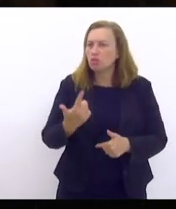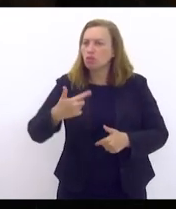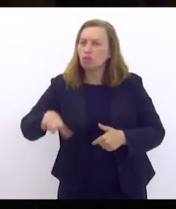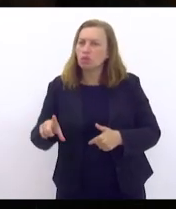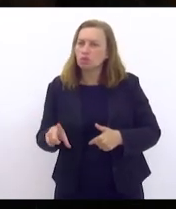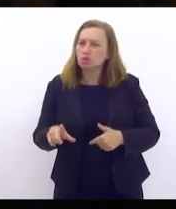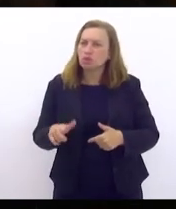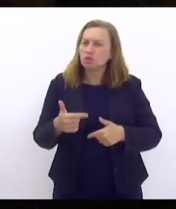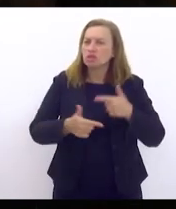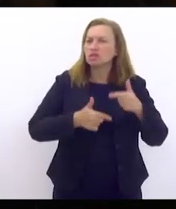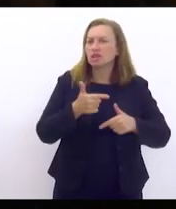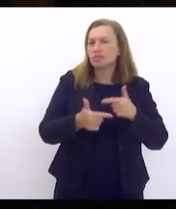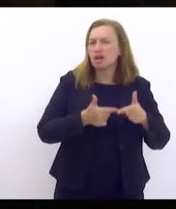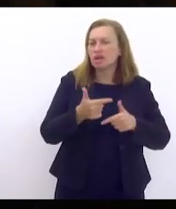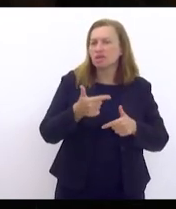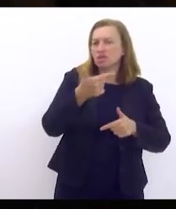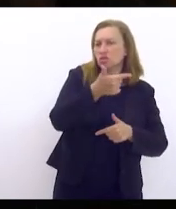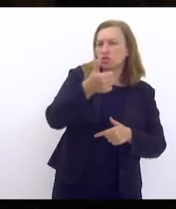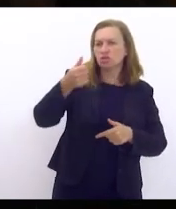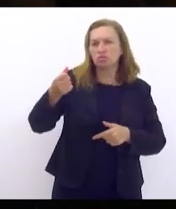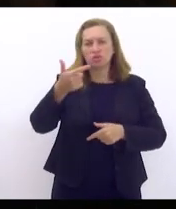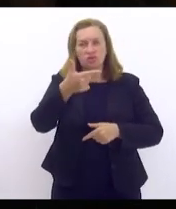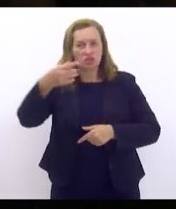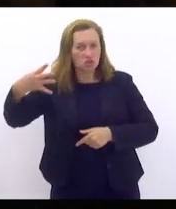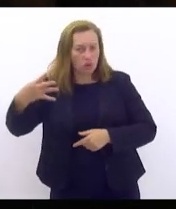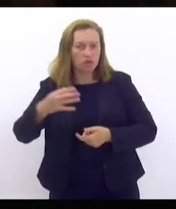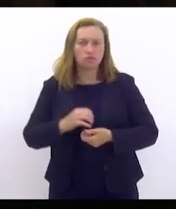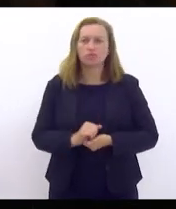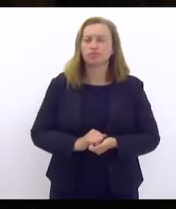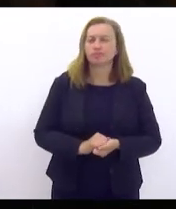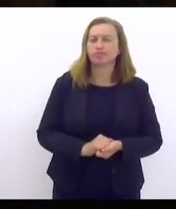de 2024